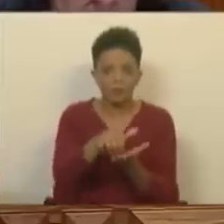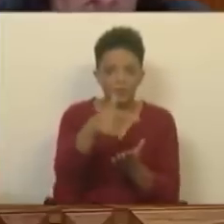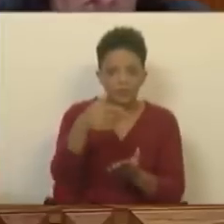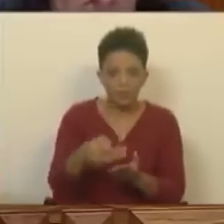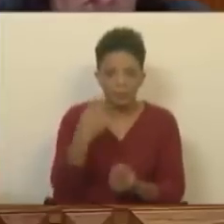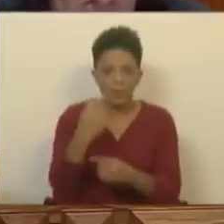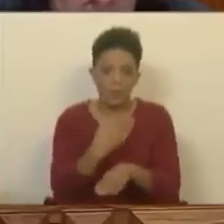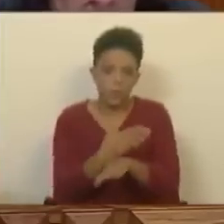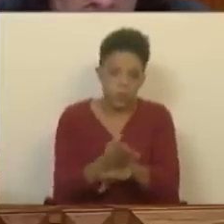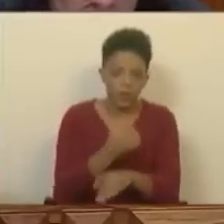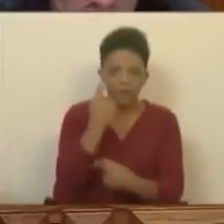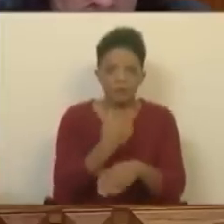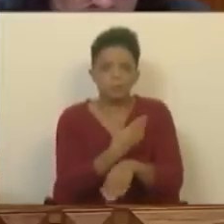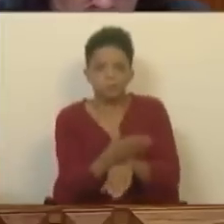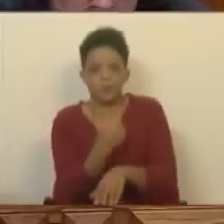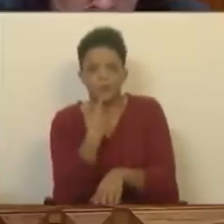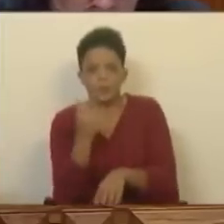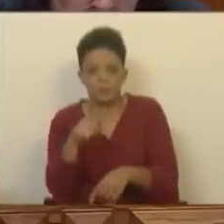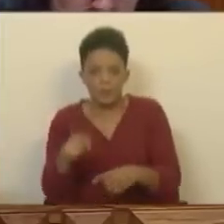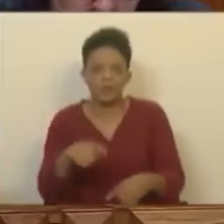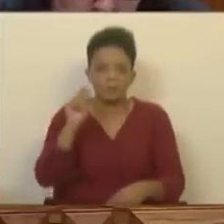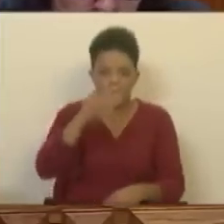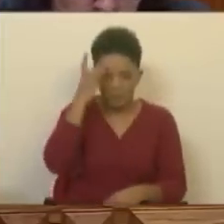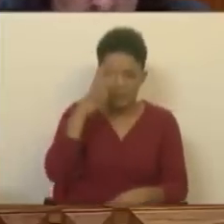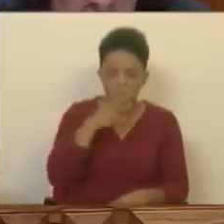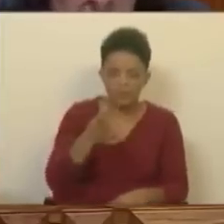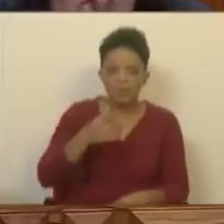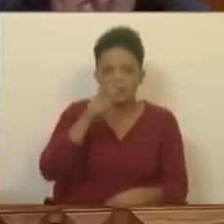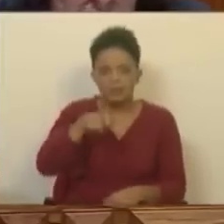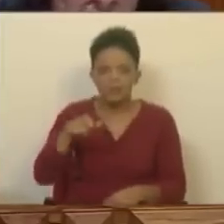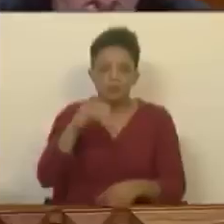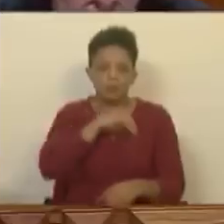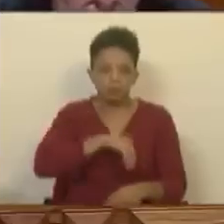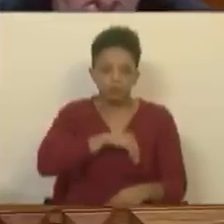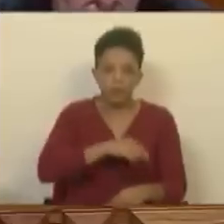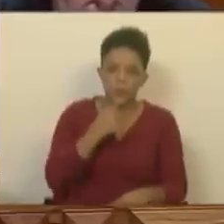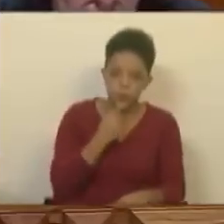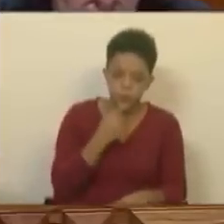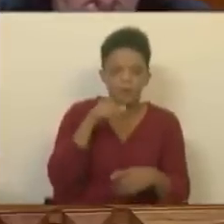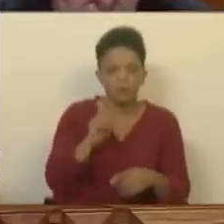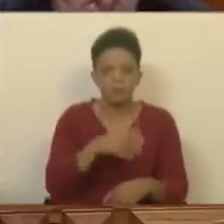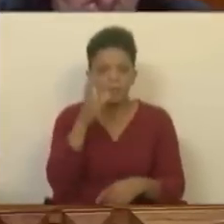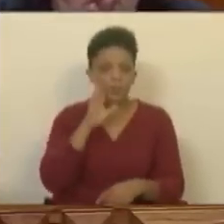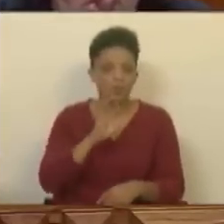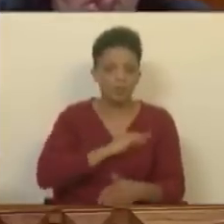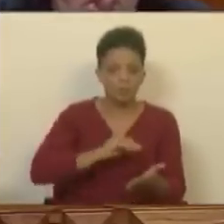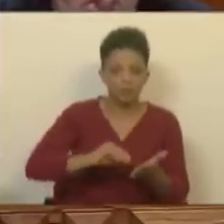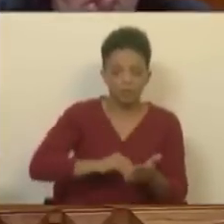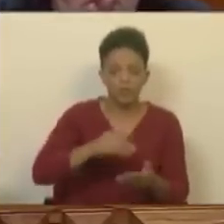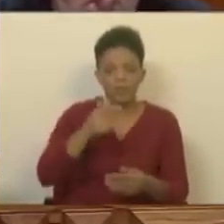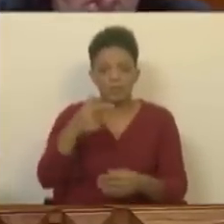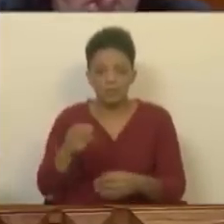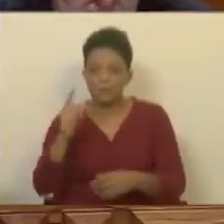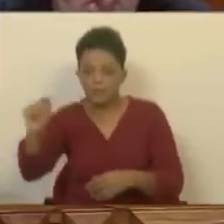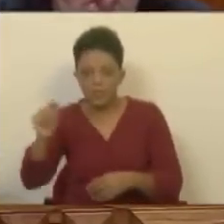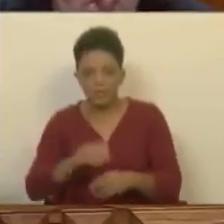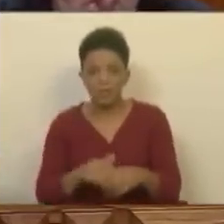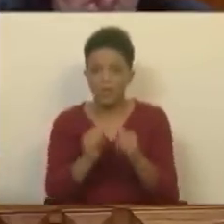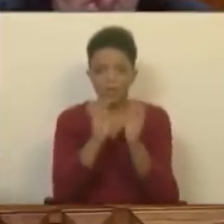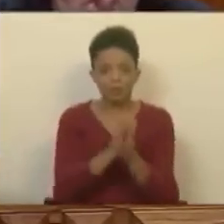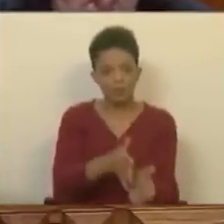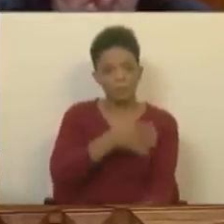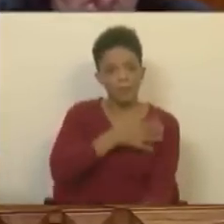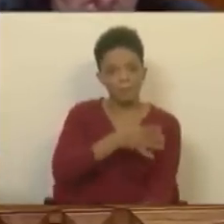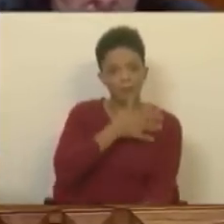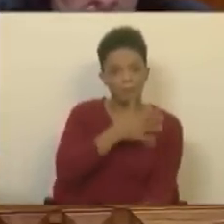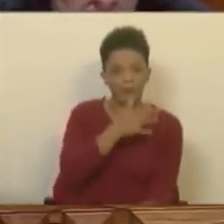da tapa às vezes atrasam muitas vezes atrasa É fácil dizer que os resultados ganham muito eu faço-lhe dizer que uma senhora amplificadora saiu data e isso é tudo faz